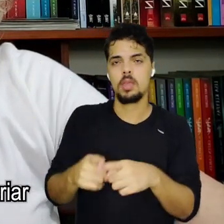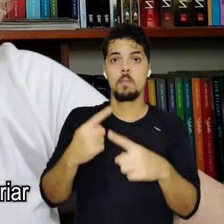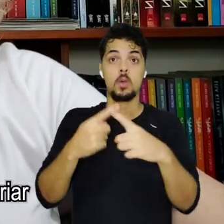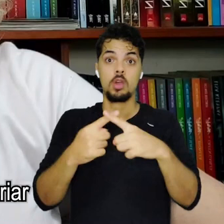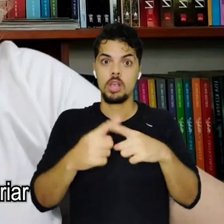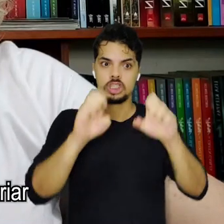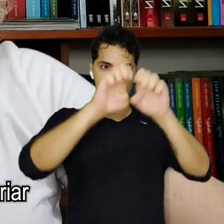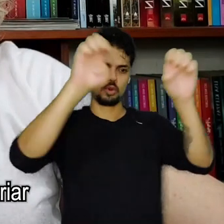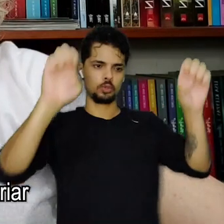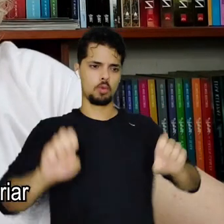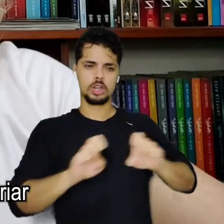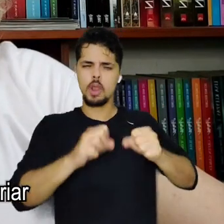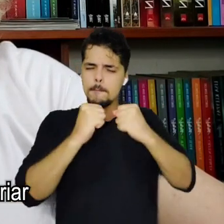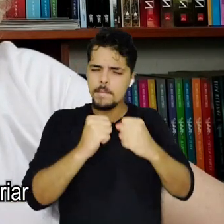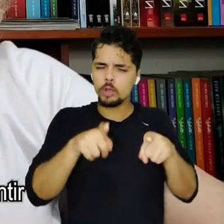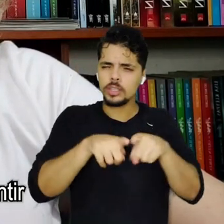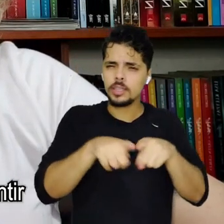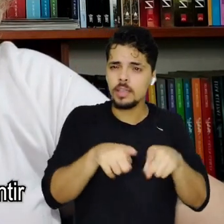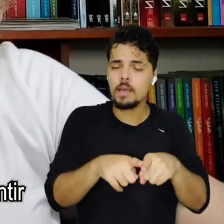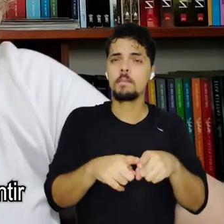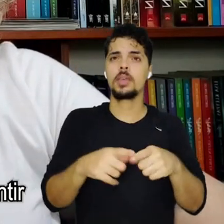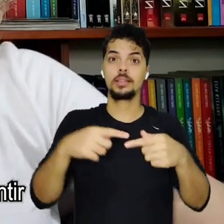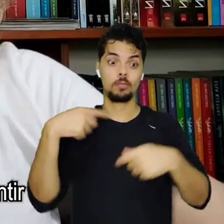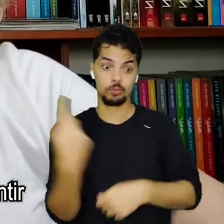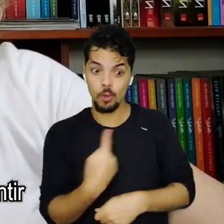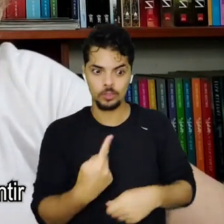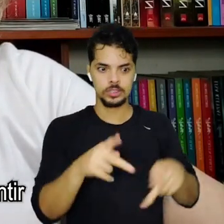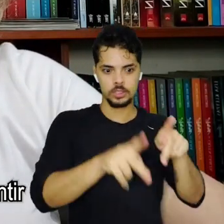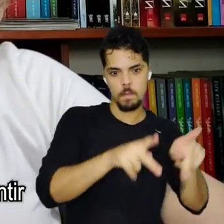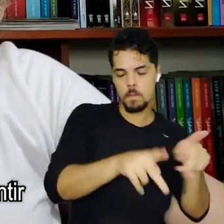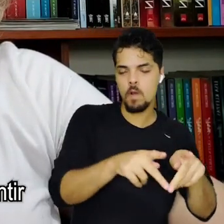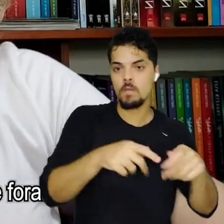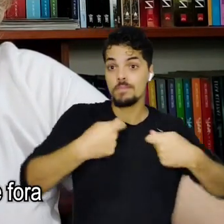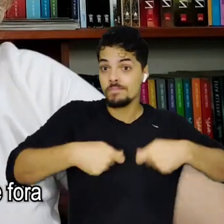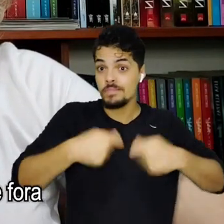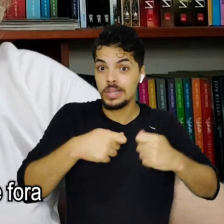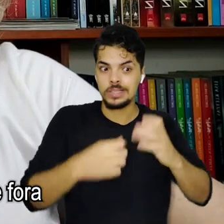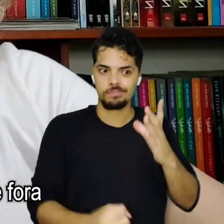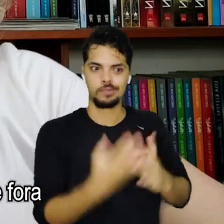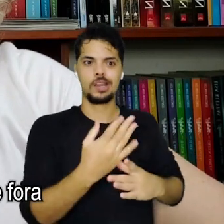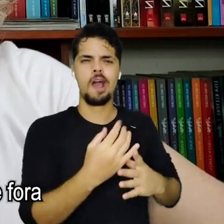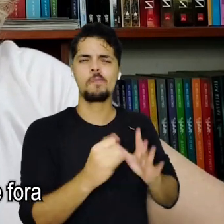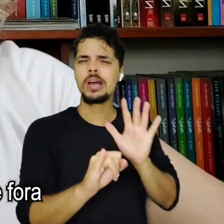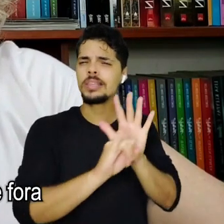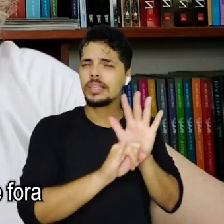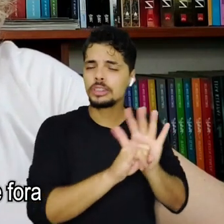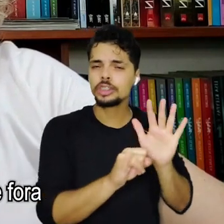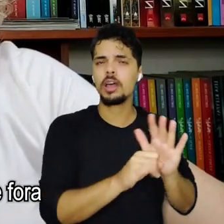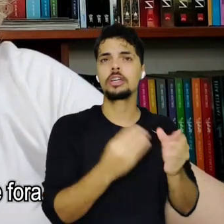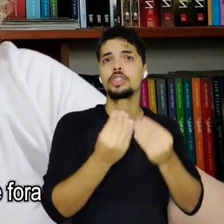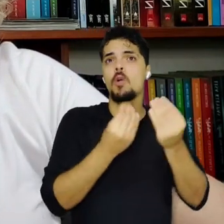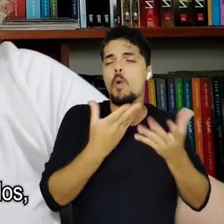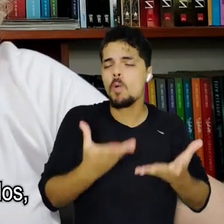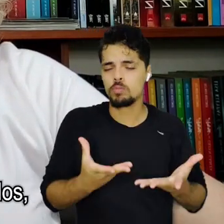de poder. Era preciso criar uma identidade para esse povo brasileiro, garantir uma certa hegemonia, o que acabou